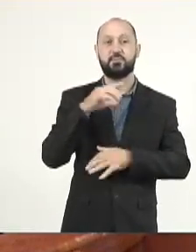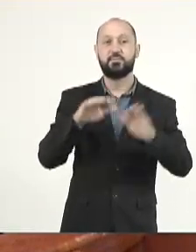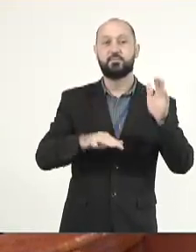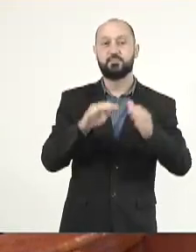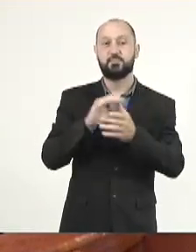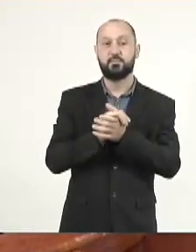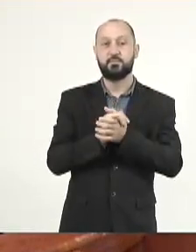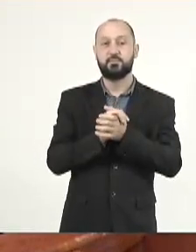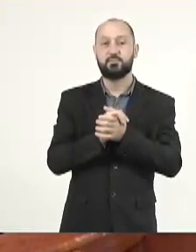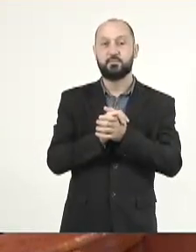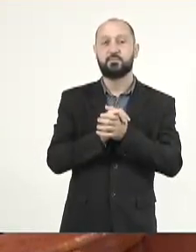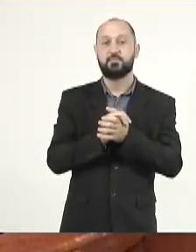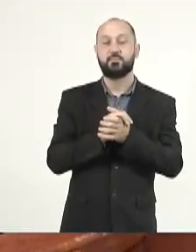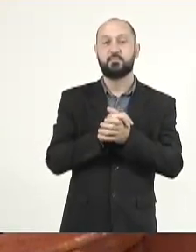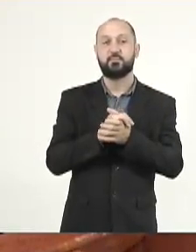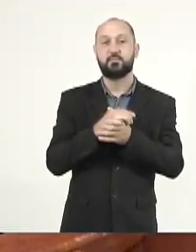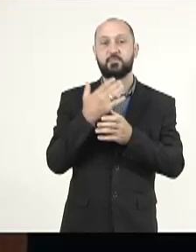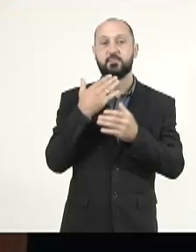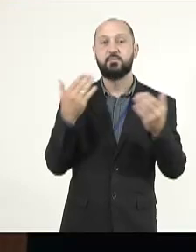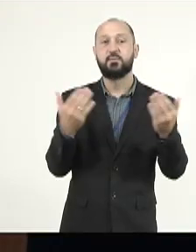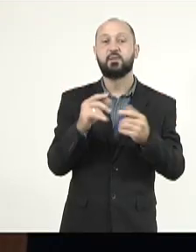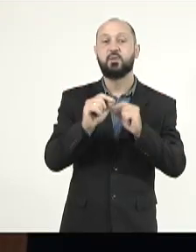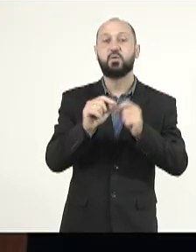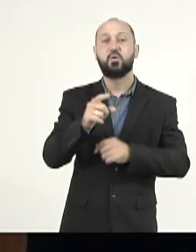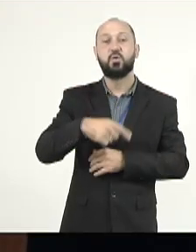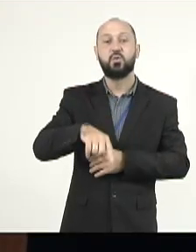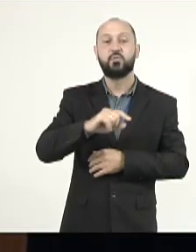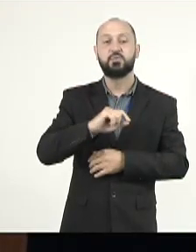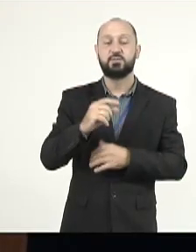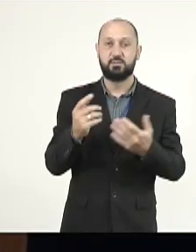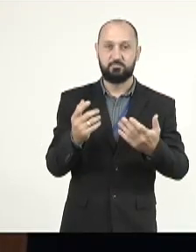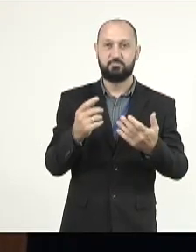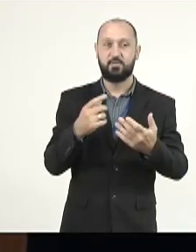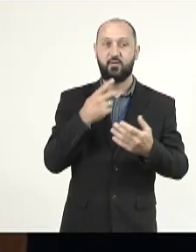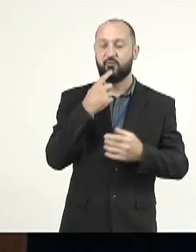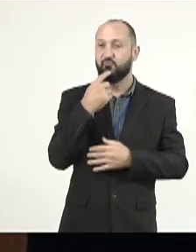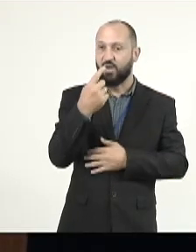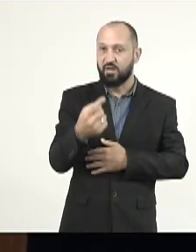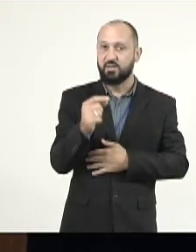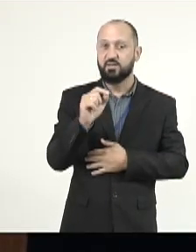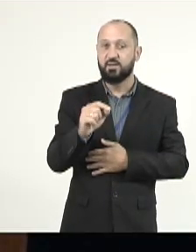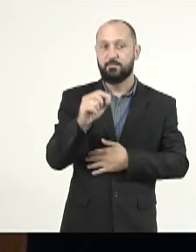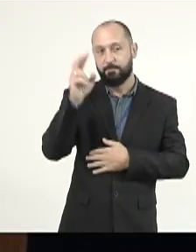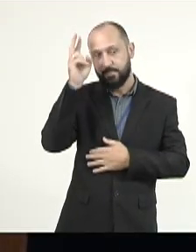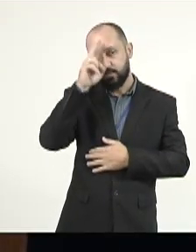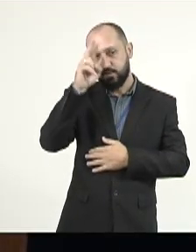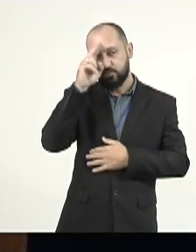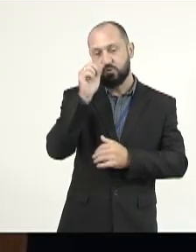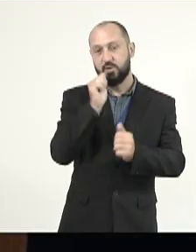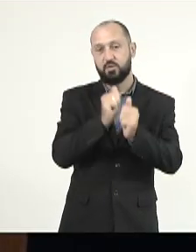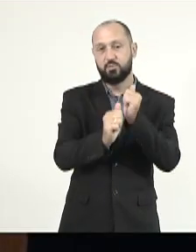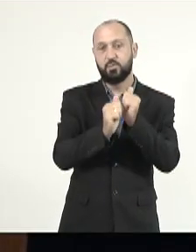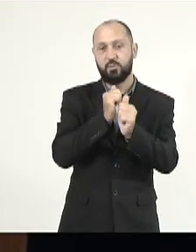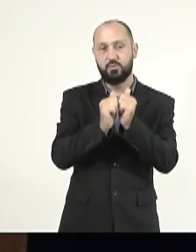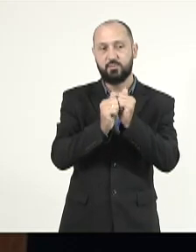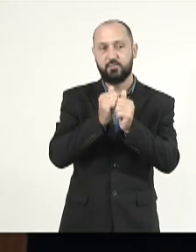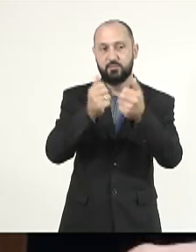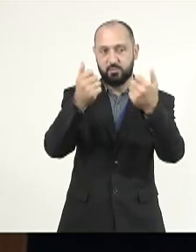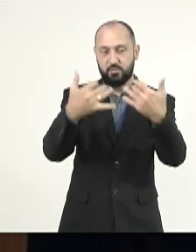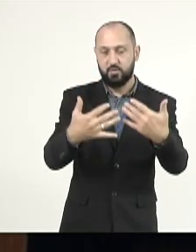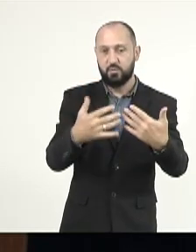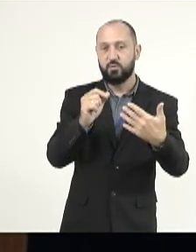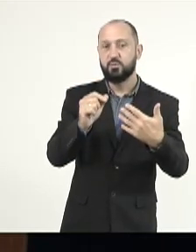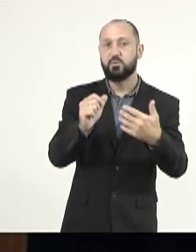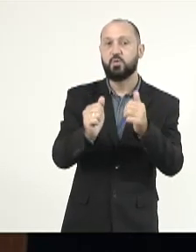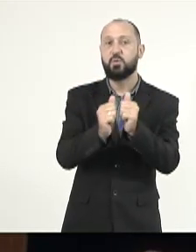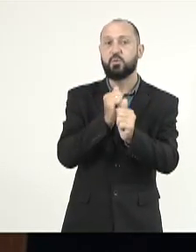Vossa Excelência, né? E agora, Vossa Excelência diz aqui da história do arroz. Vamos esclarecer essa história